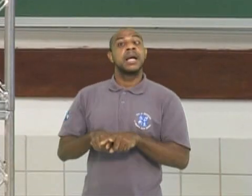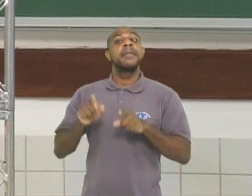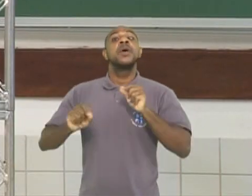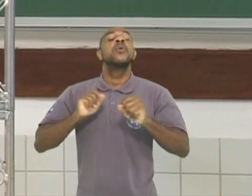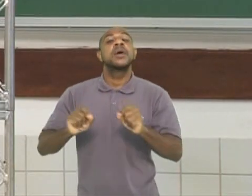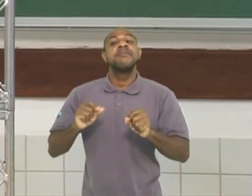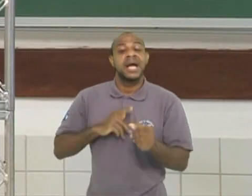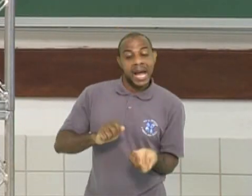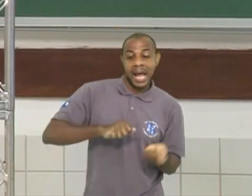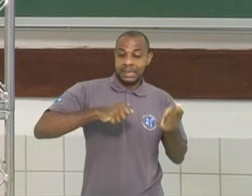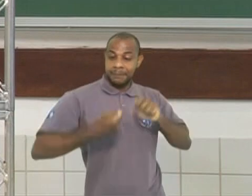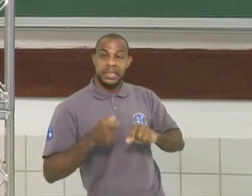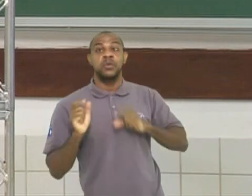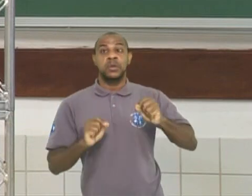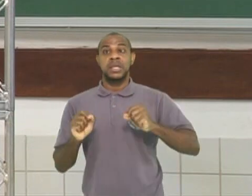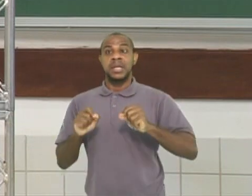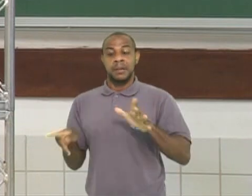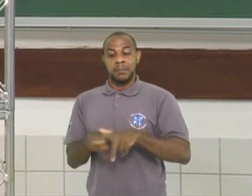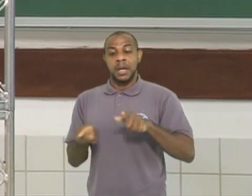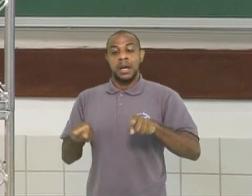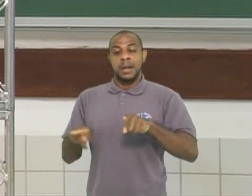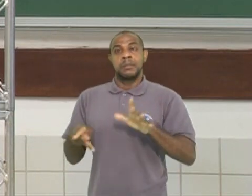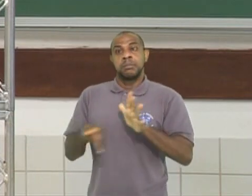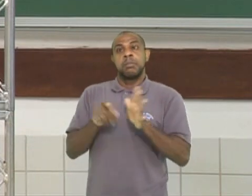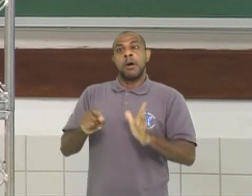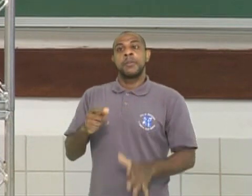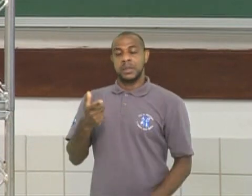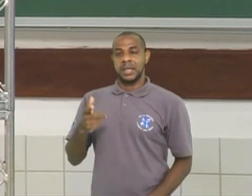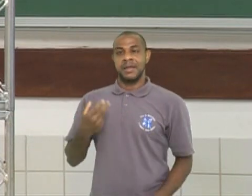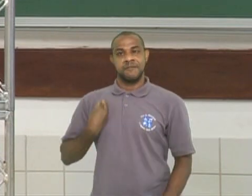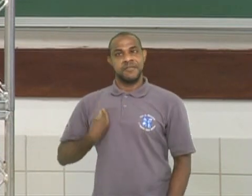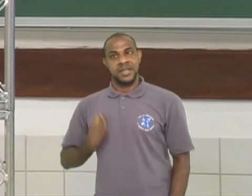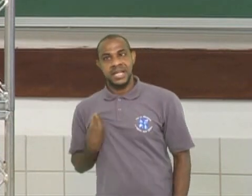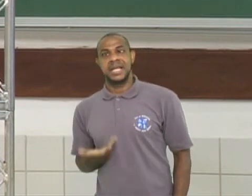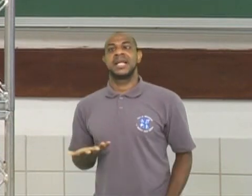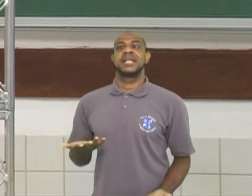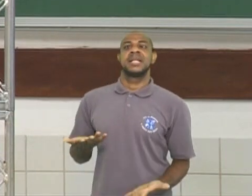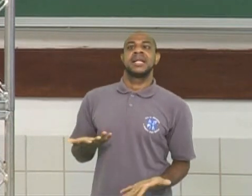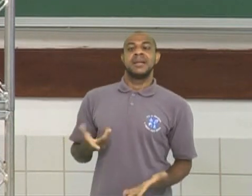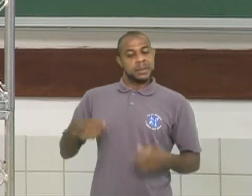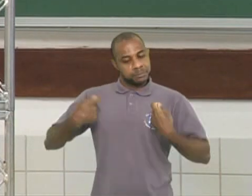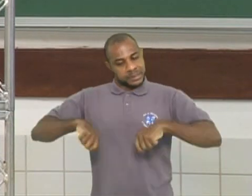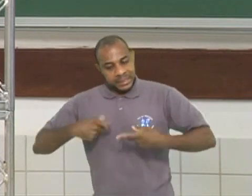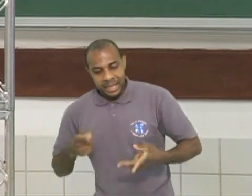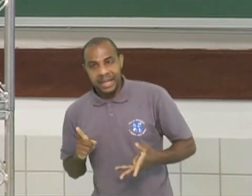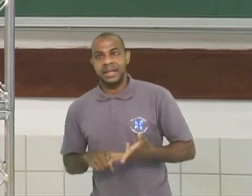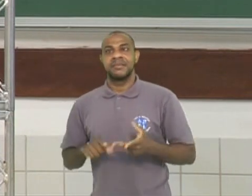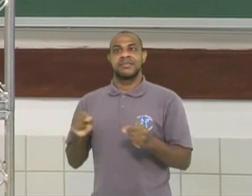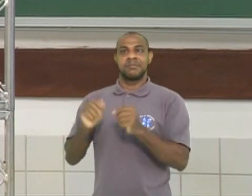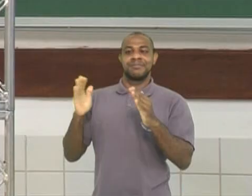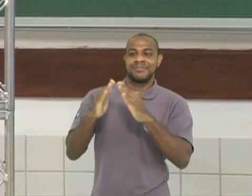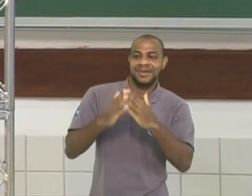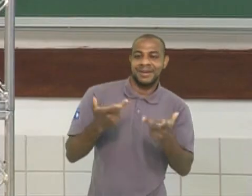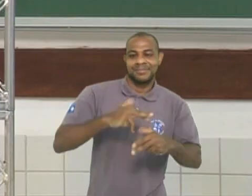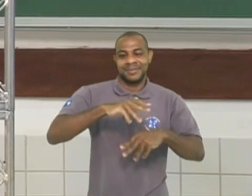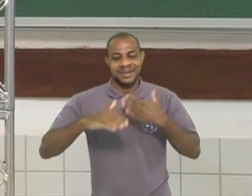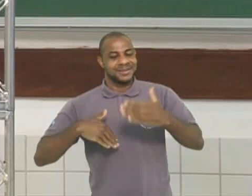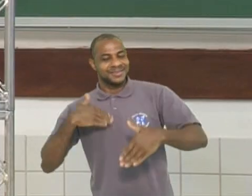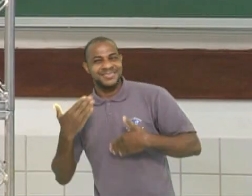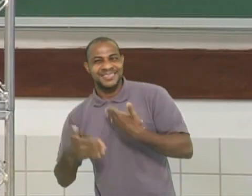vai adaptando para a sua sobrevivência, para a sua comodidade, para as suas necessidades. O tempo